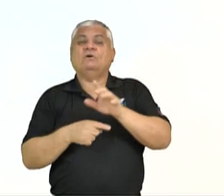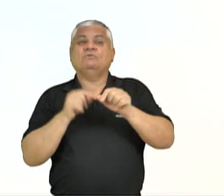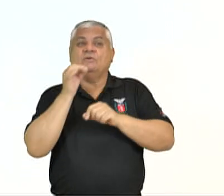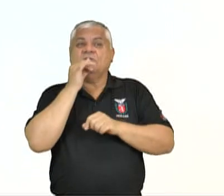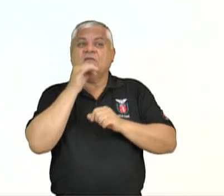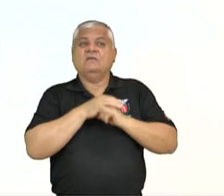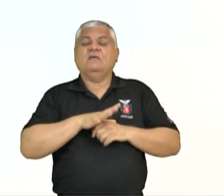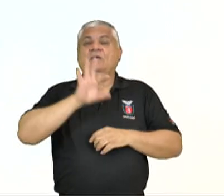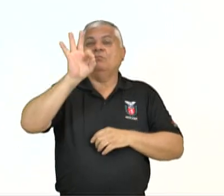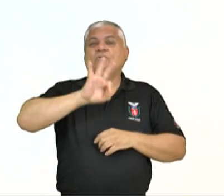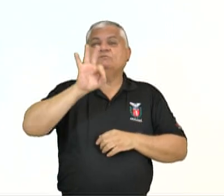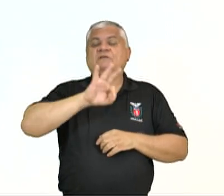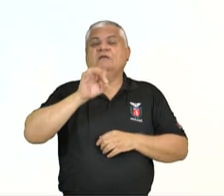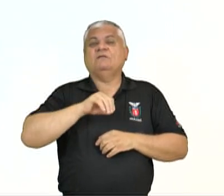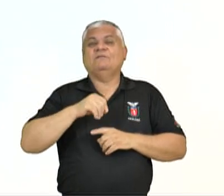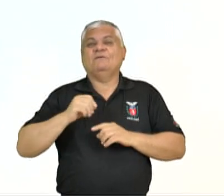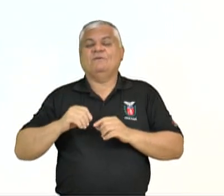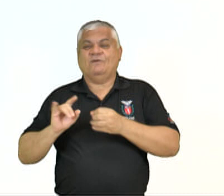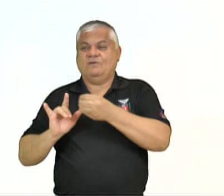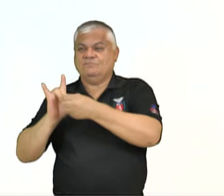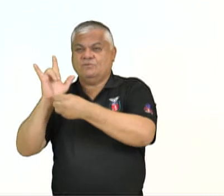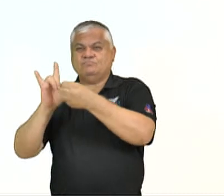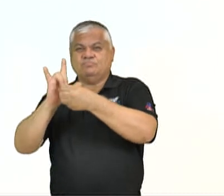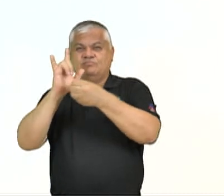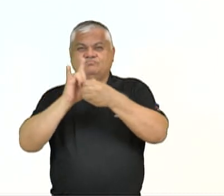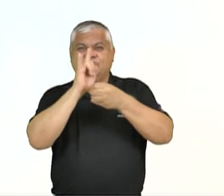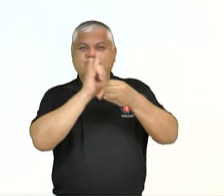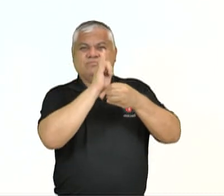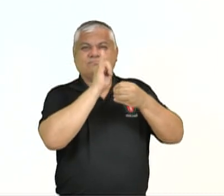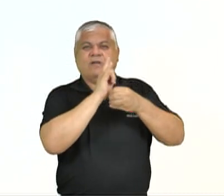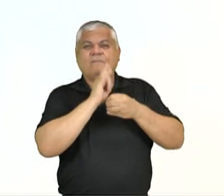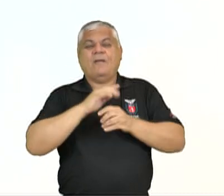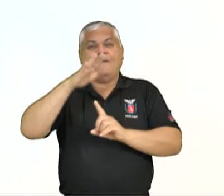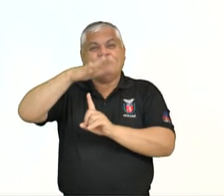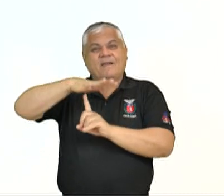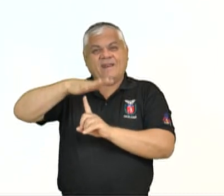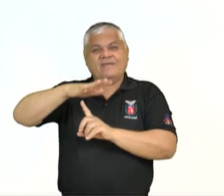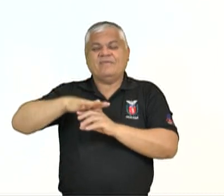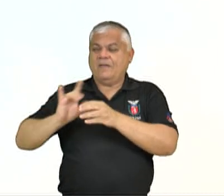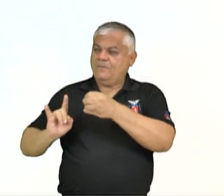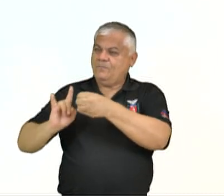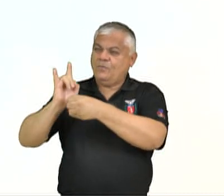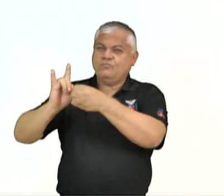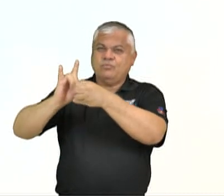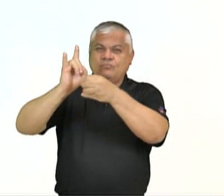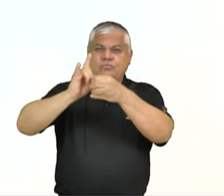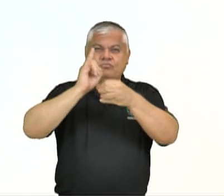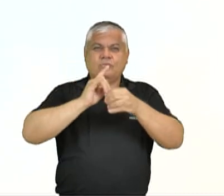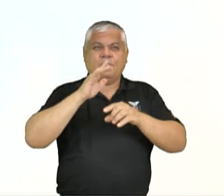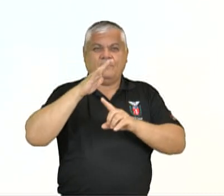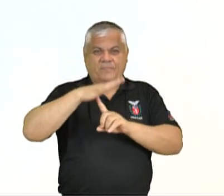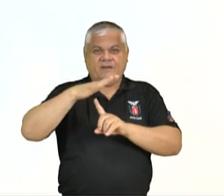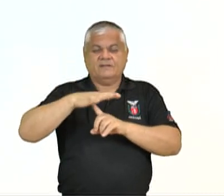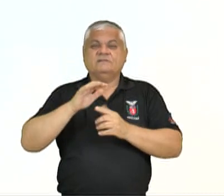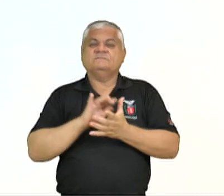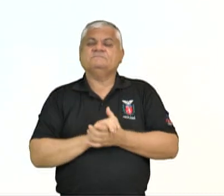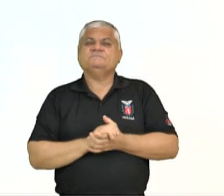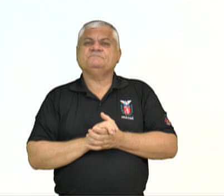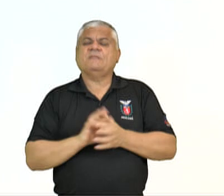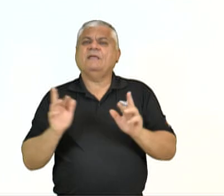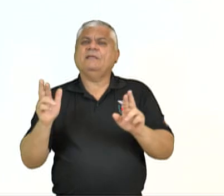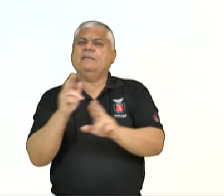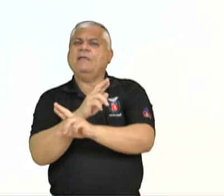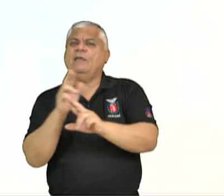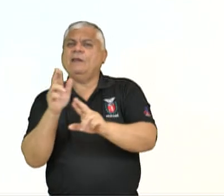de urbanização do Paraná. Então percebam, né, a taxa de urbanização do Paraná. Que